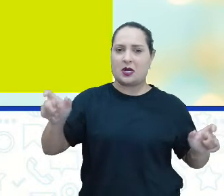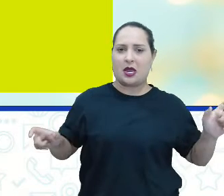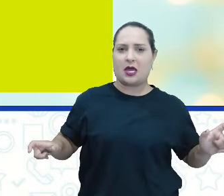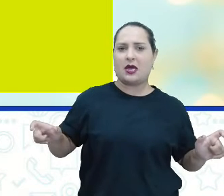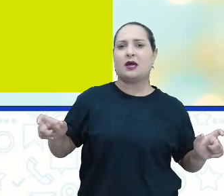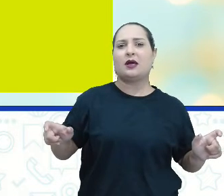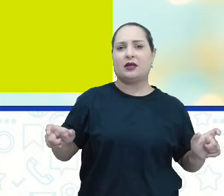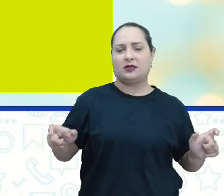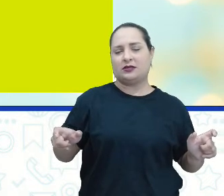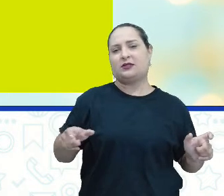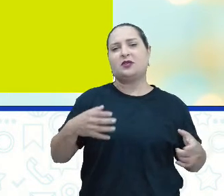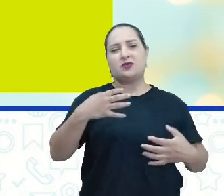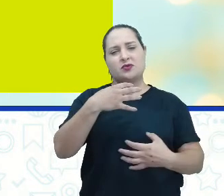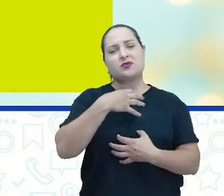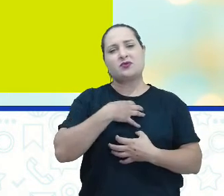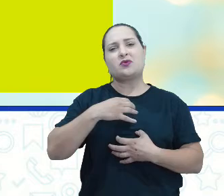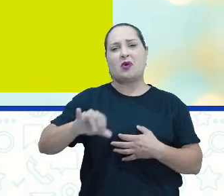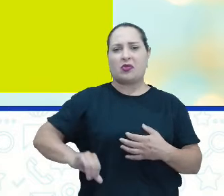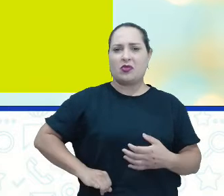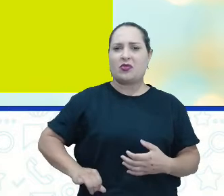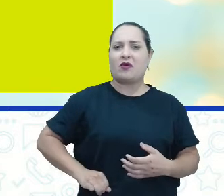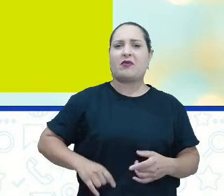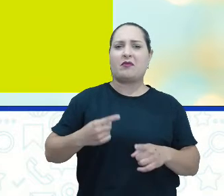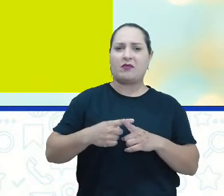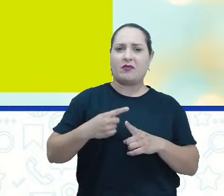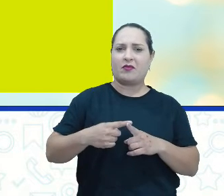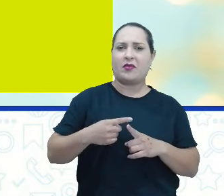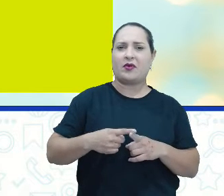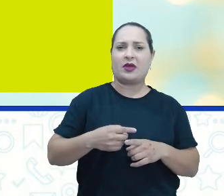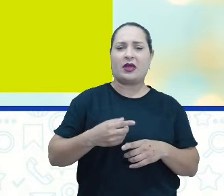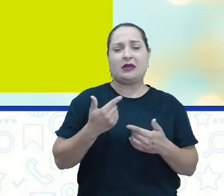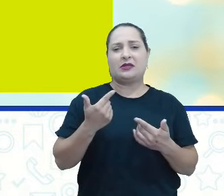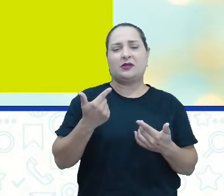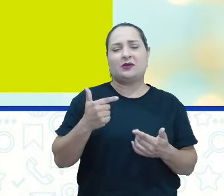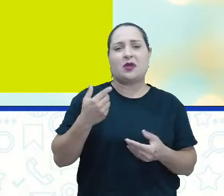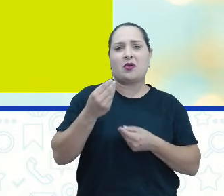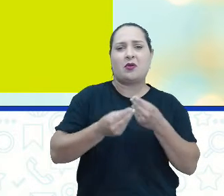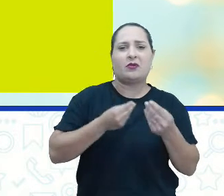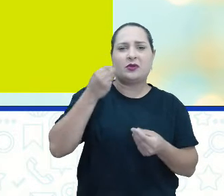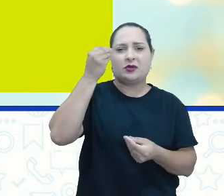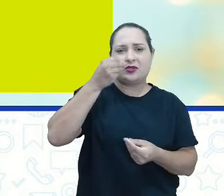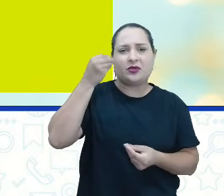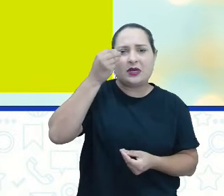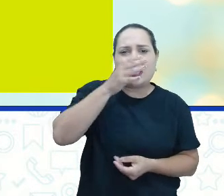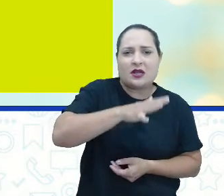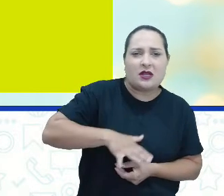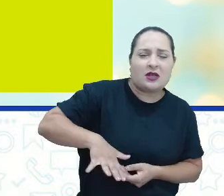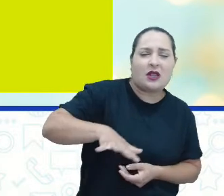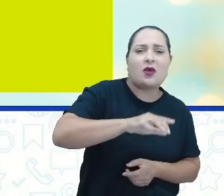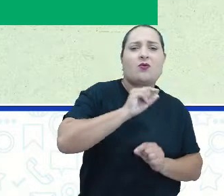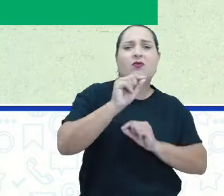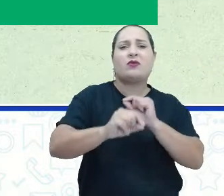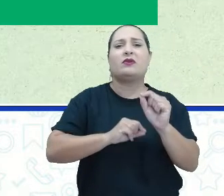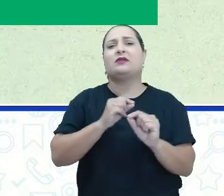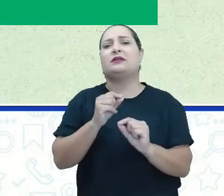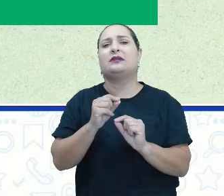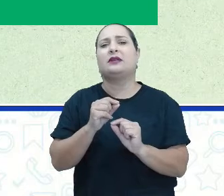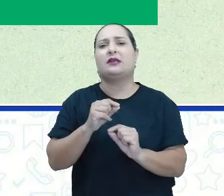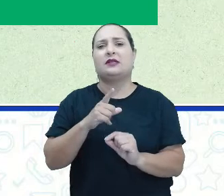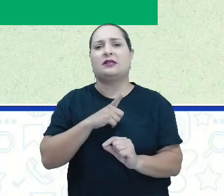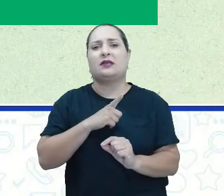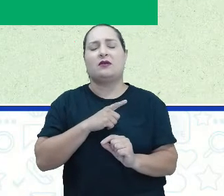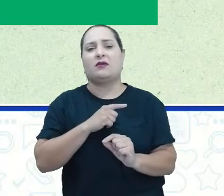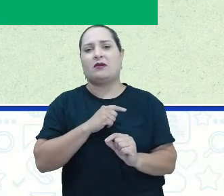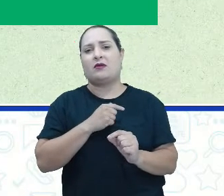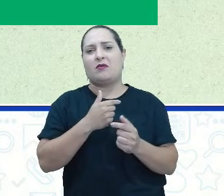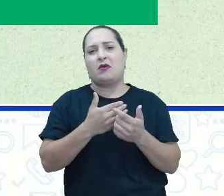são indivíduos, a gente não tem como generalizar uma experiência. Generalizar o que é ser, né? O que é ser qualquer